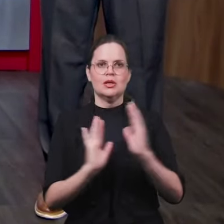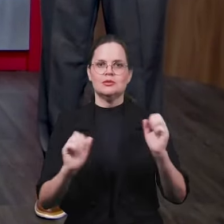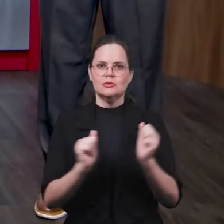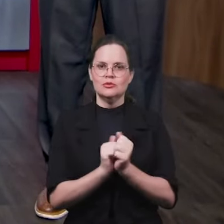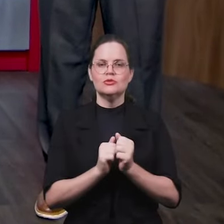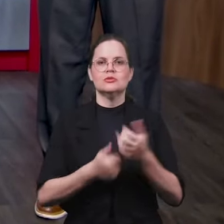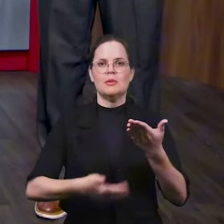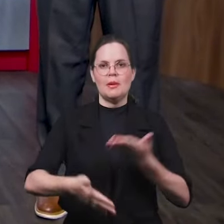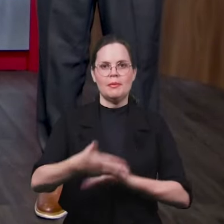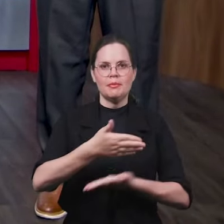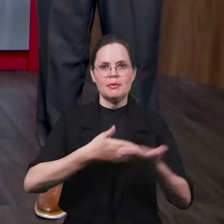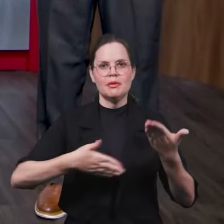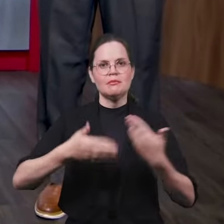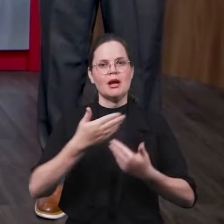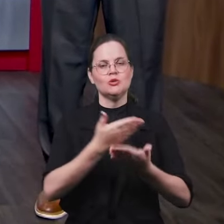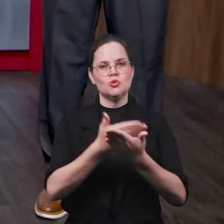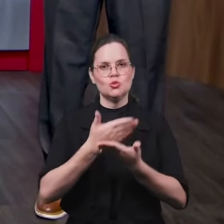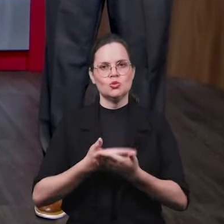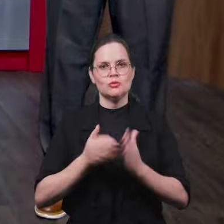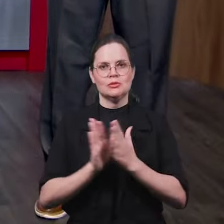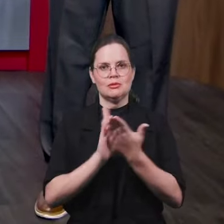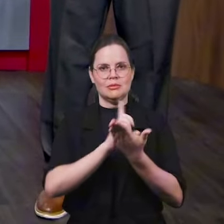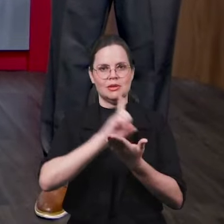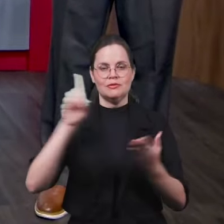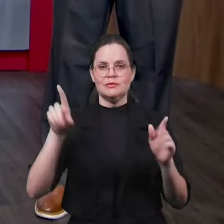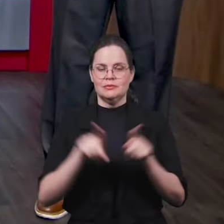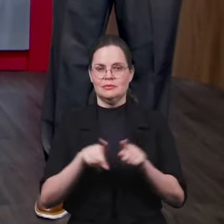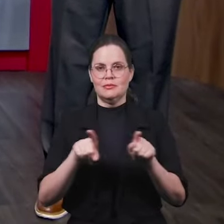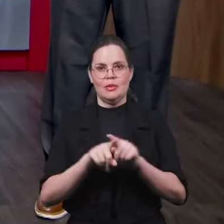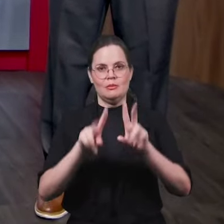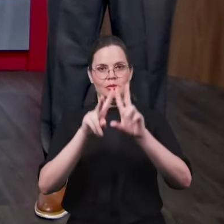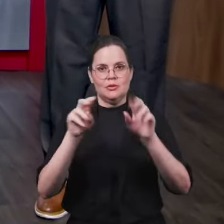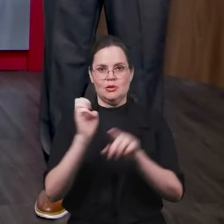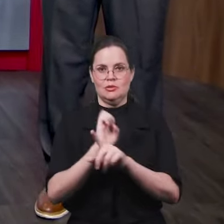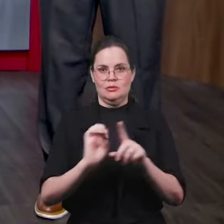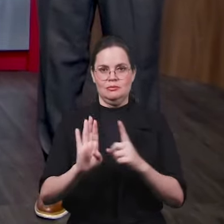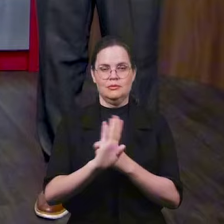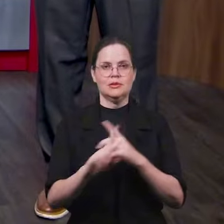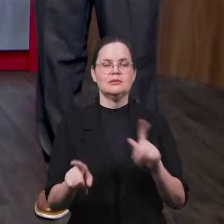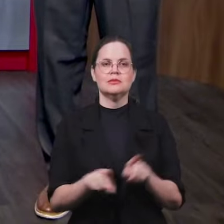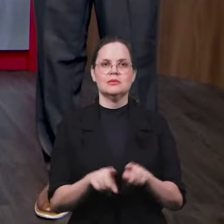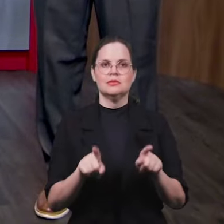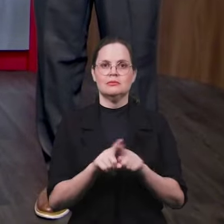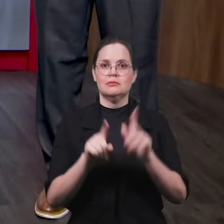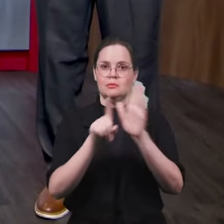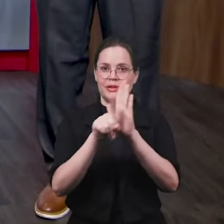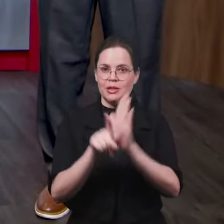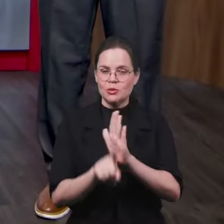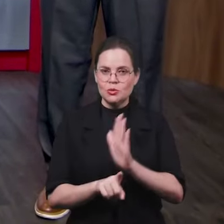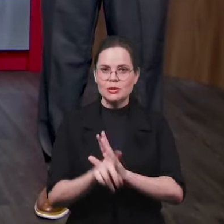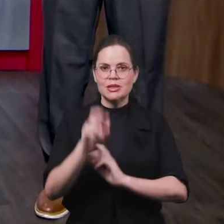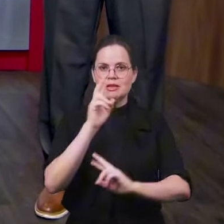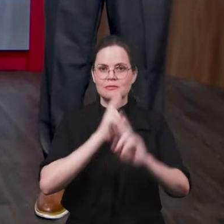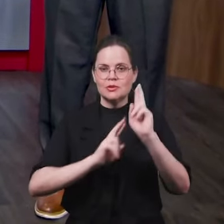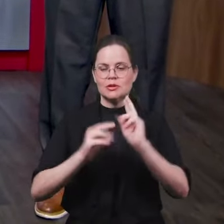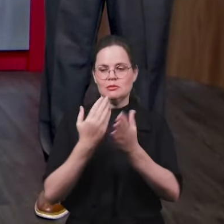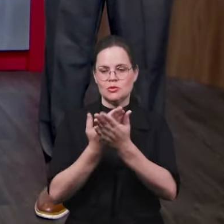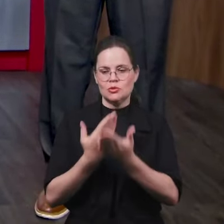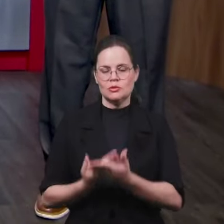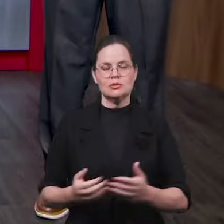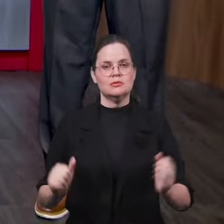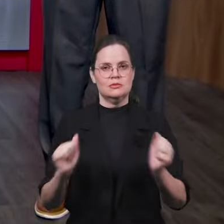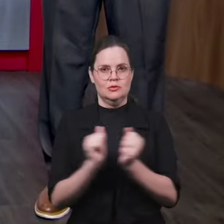temos compartilhado da palavra, de estudos, os estudos da escola dominical. Glória a Deus. As perguntas,